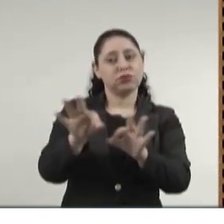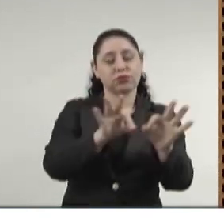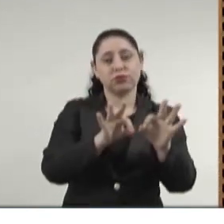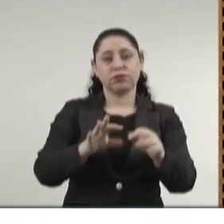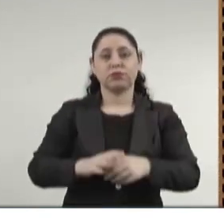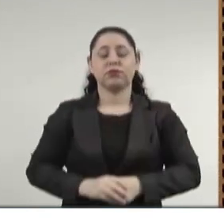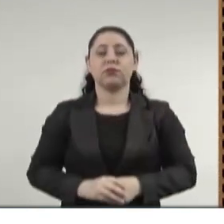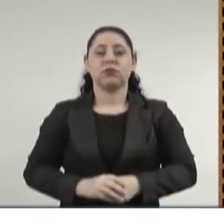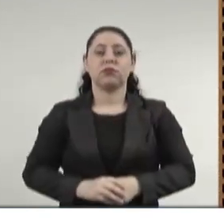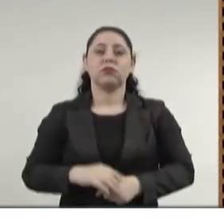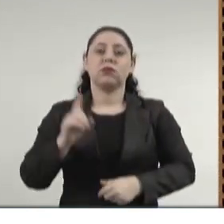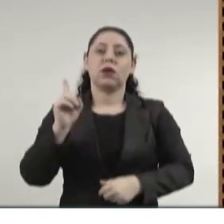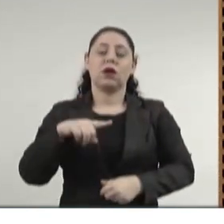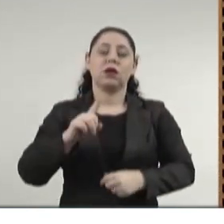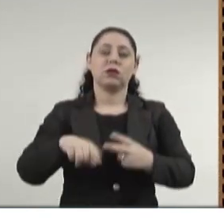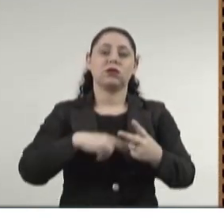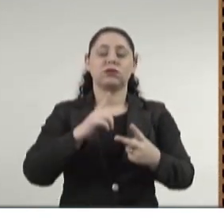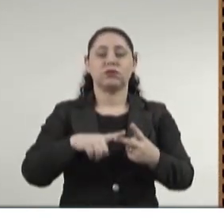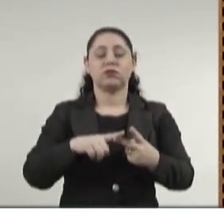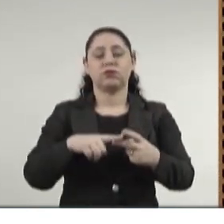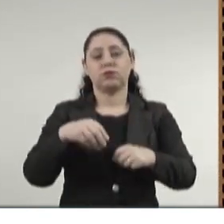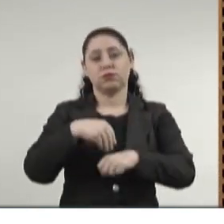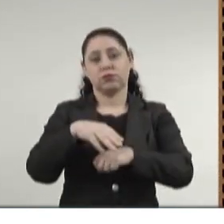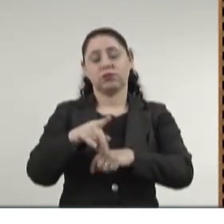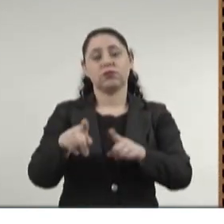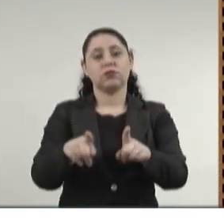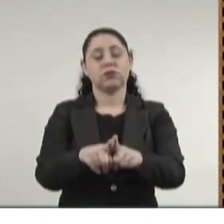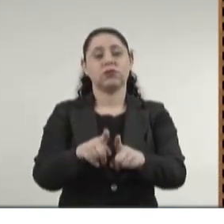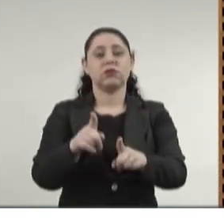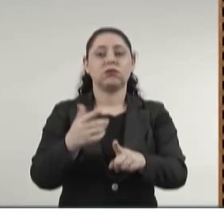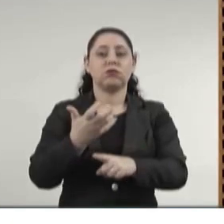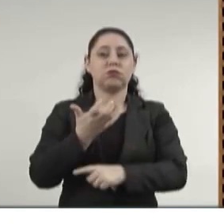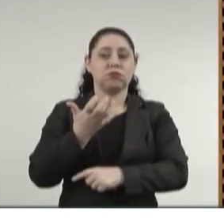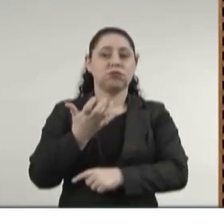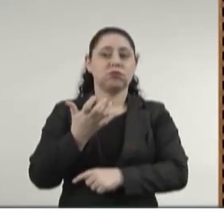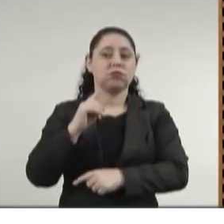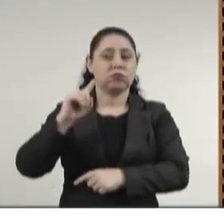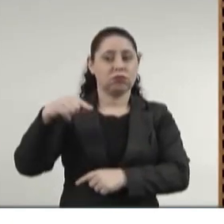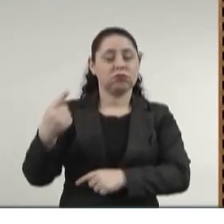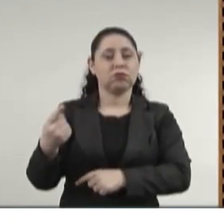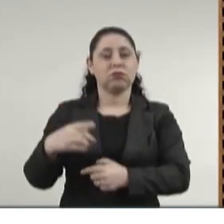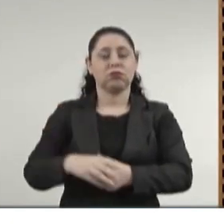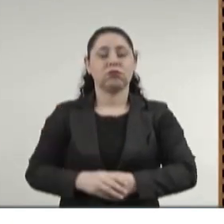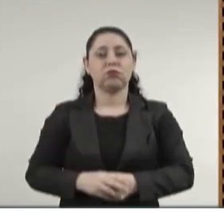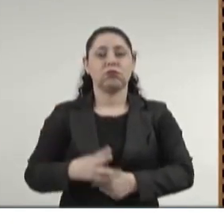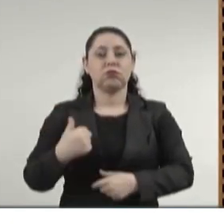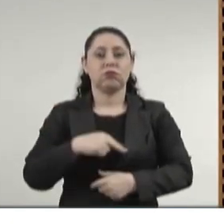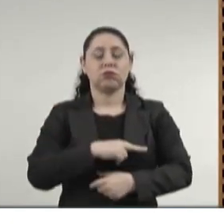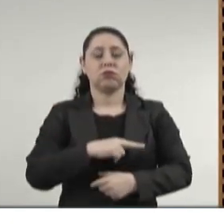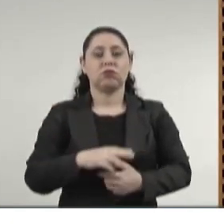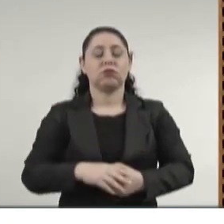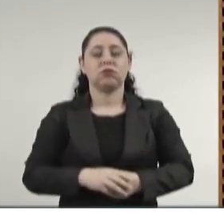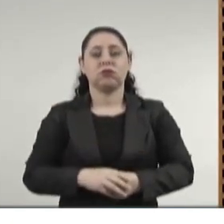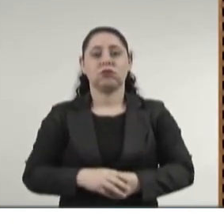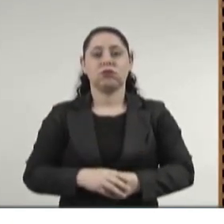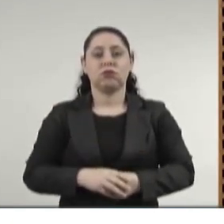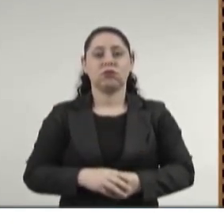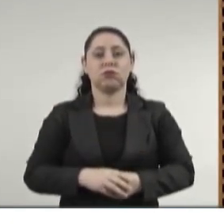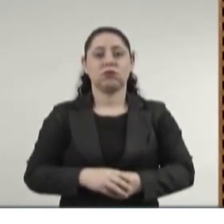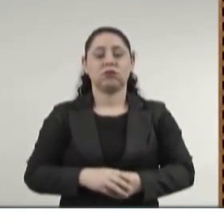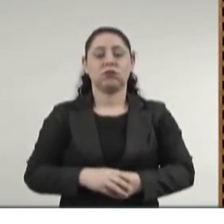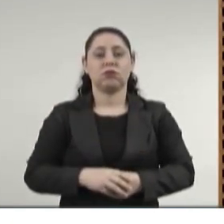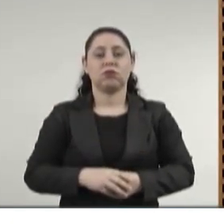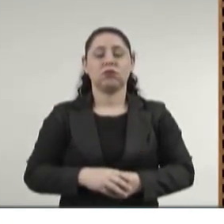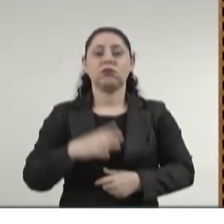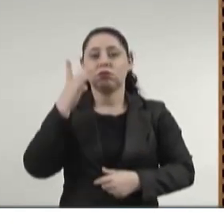encaminhamentos. Então, esse é um encaminhamento, né, que depois nós